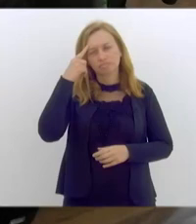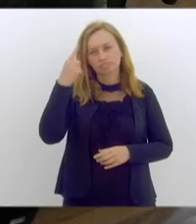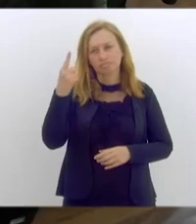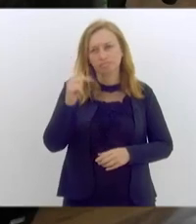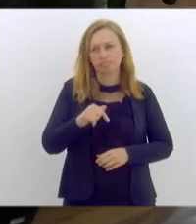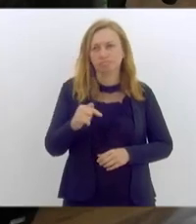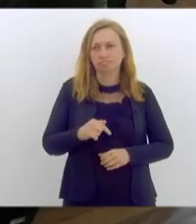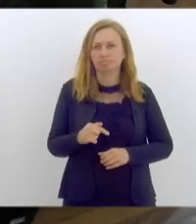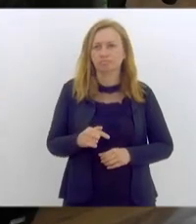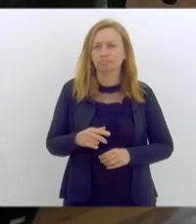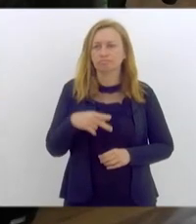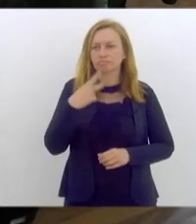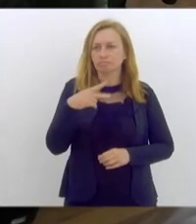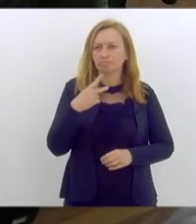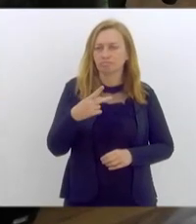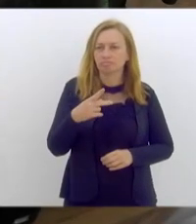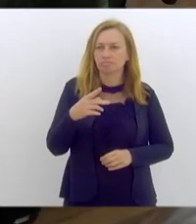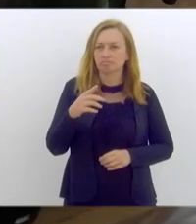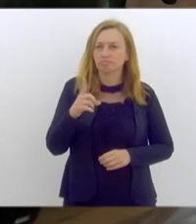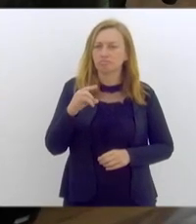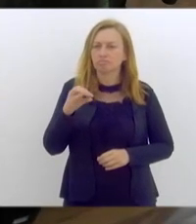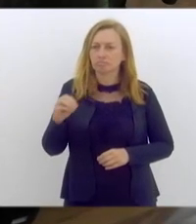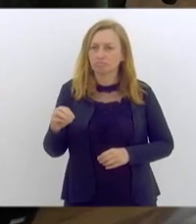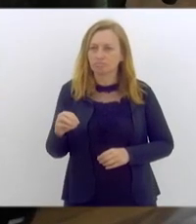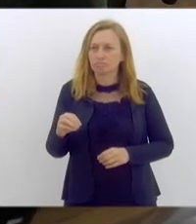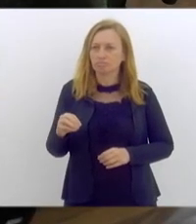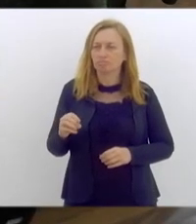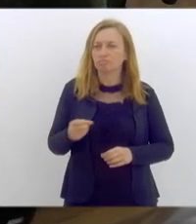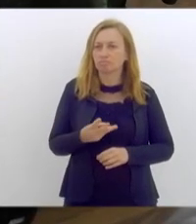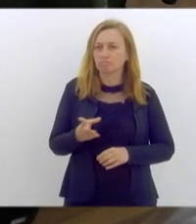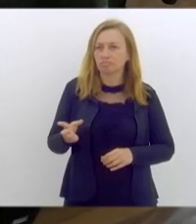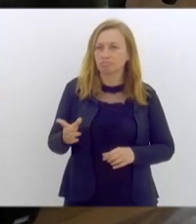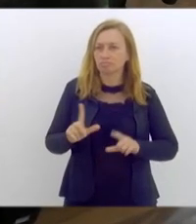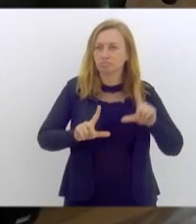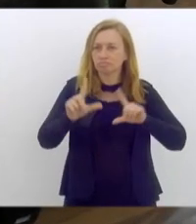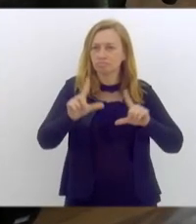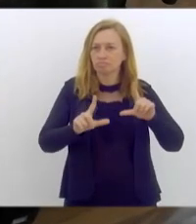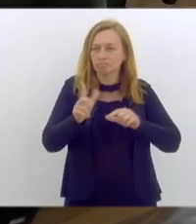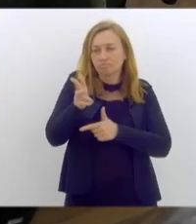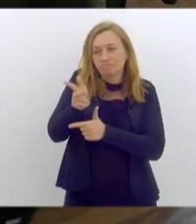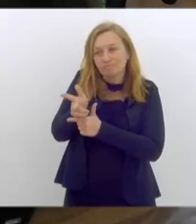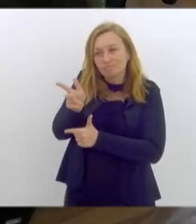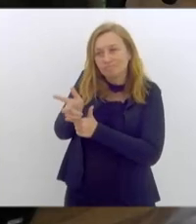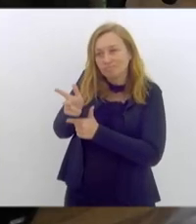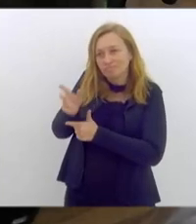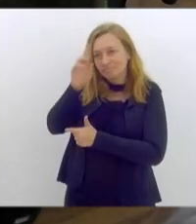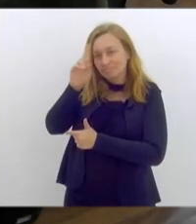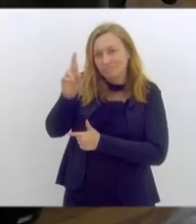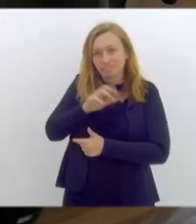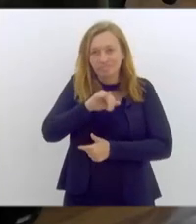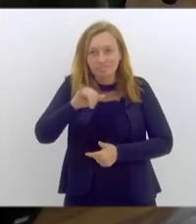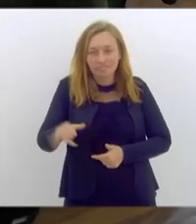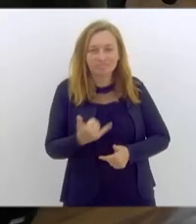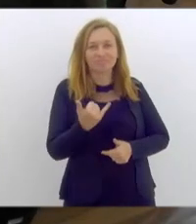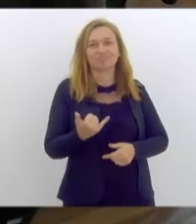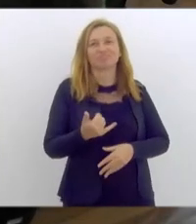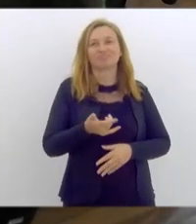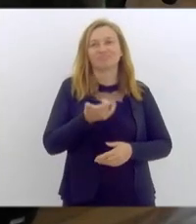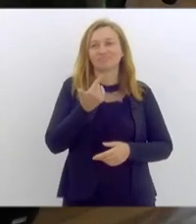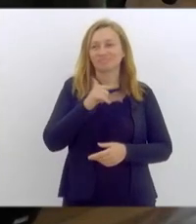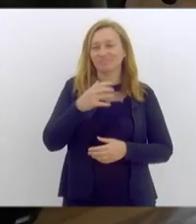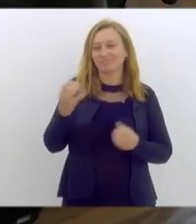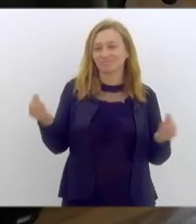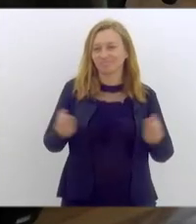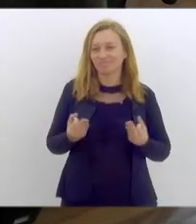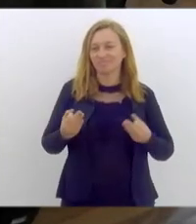a gente se fala aqui por códigos enquanto a televisão só tá filmando o senhor né a gente aproveita é